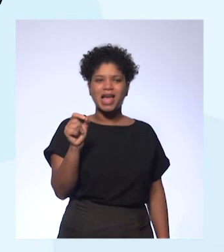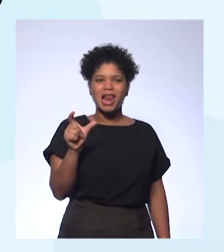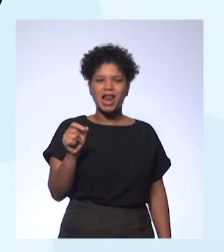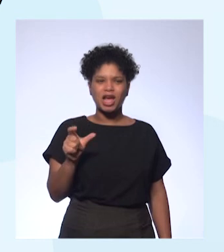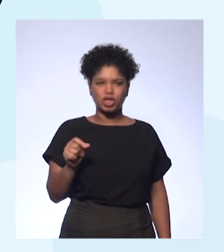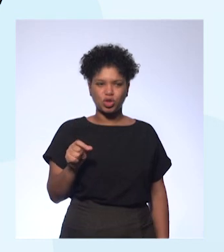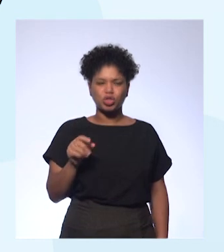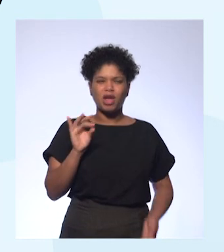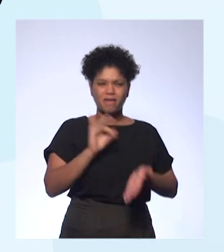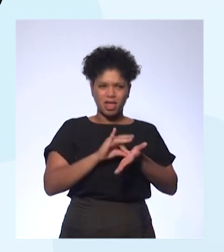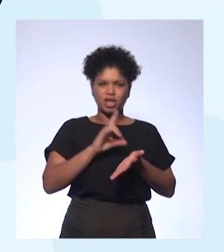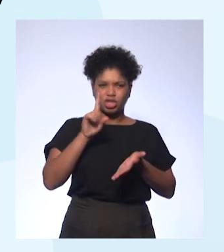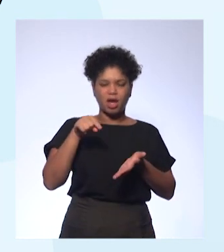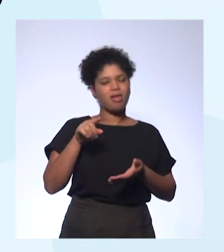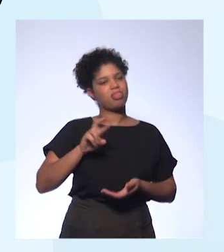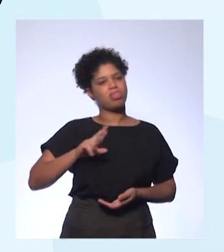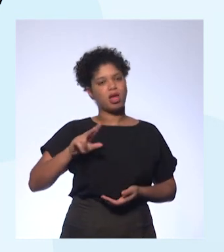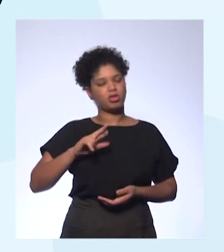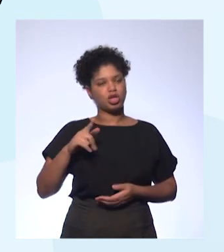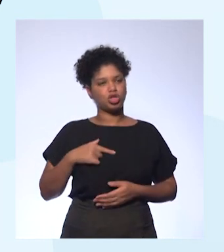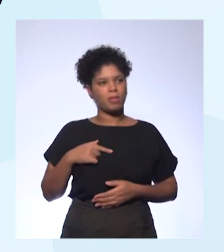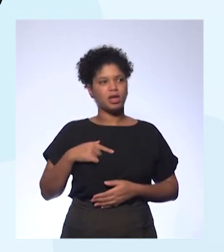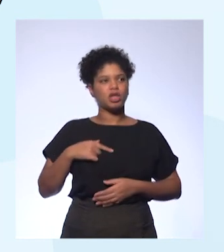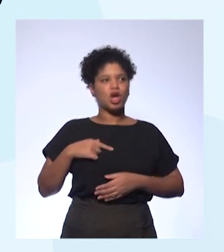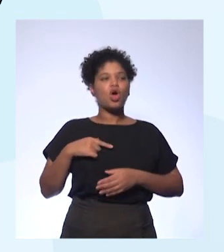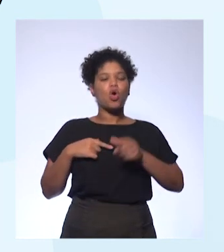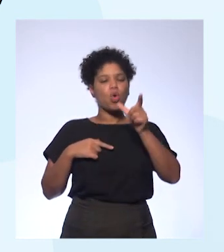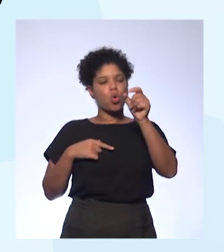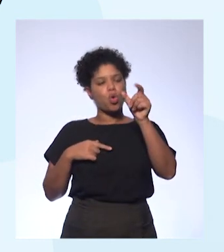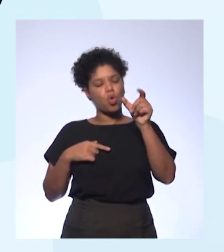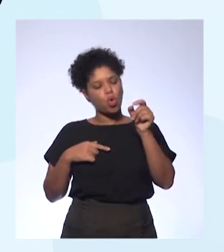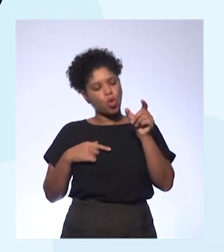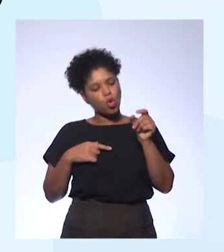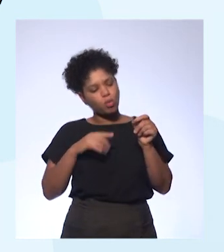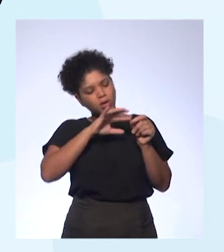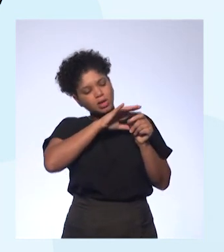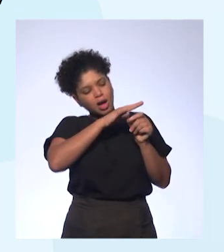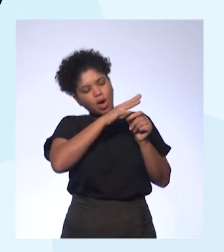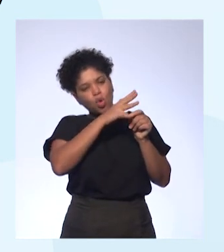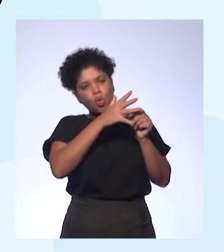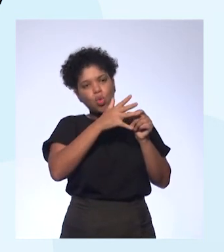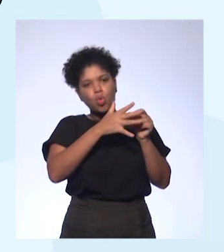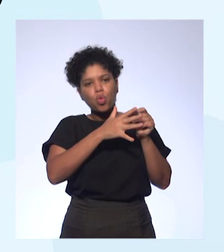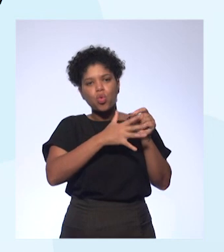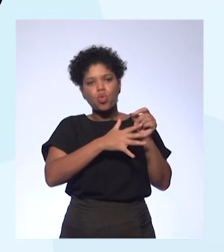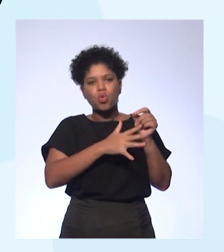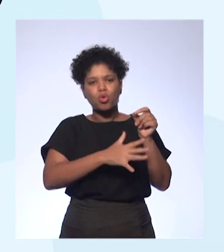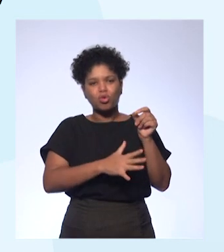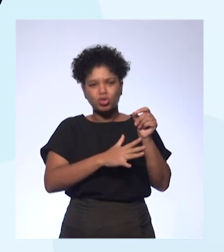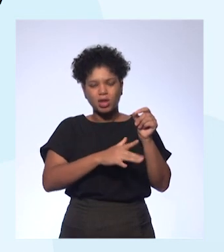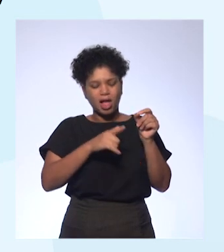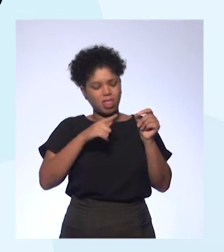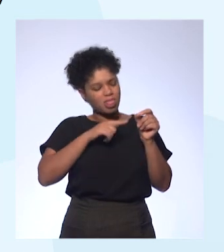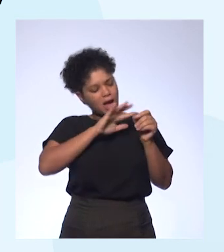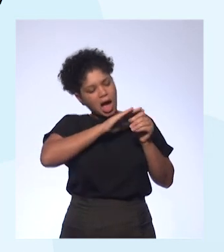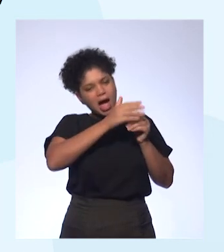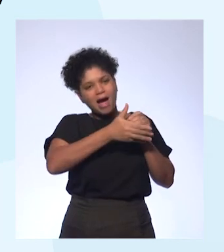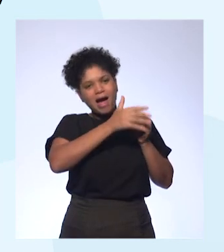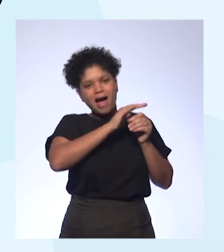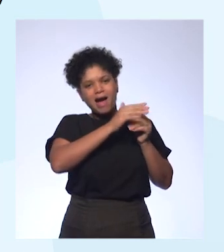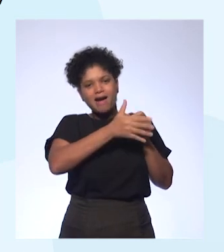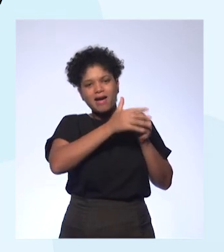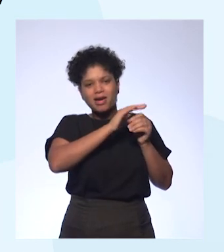esqueleto real? Não, é uma parede corporal, né? Já que eles têm essa cutícula que envolve